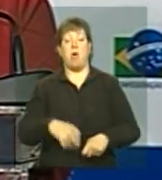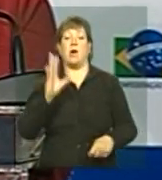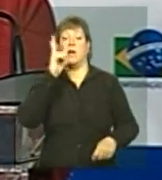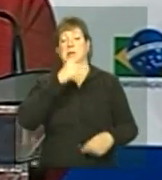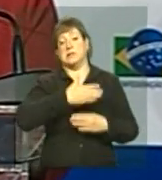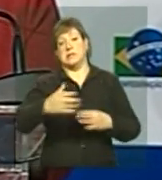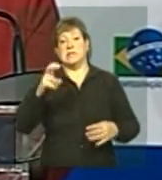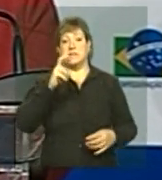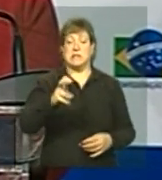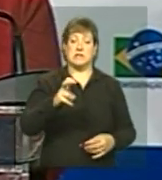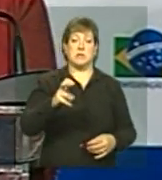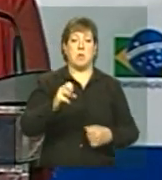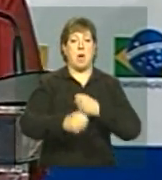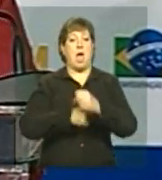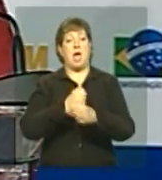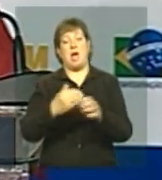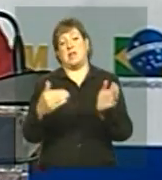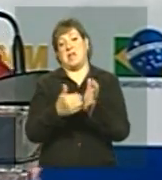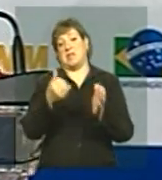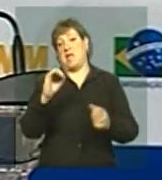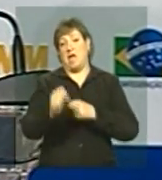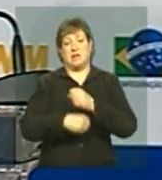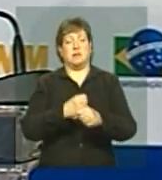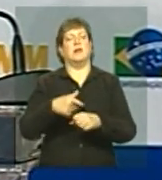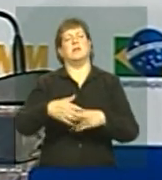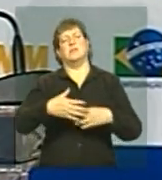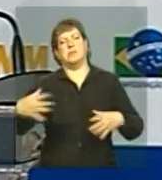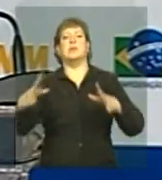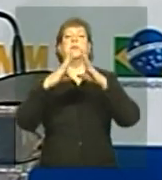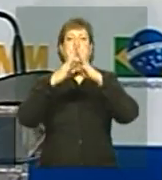7 anos ou até 10, ela acaba passando.